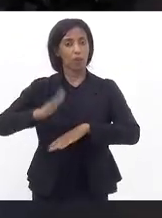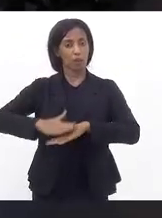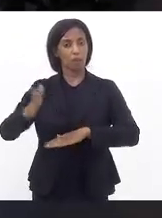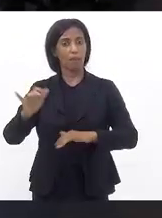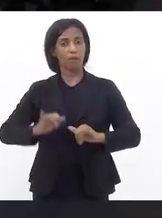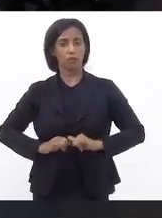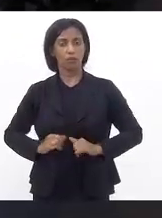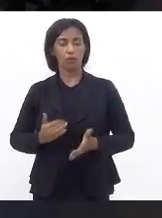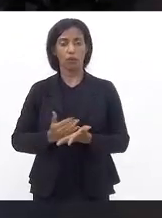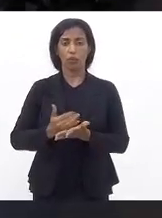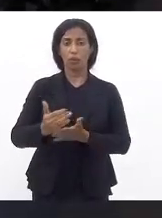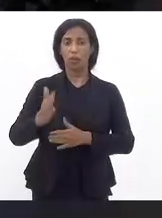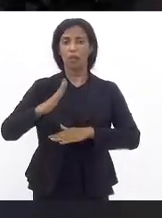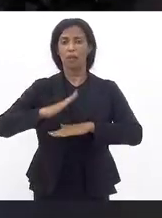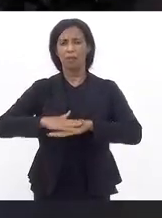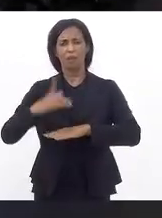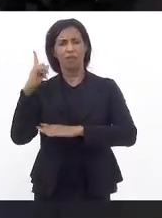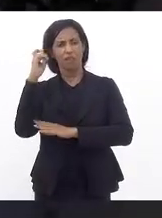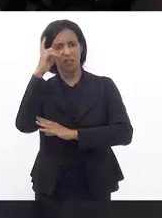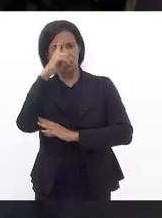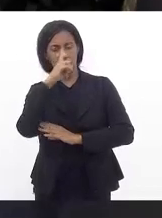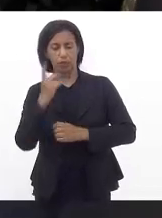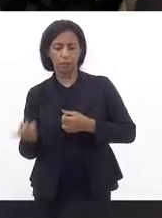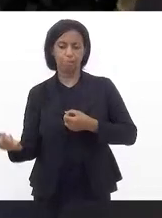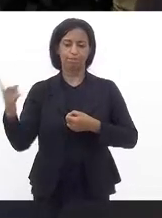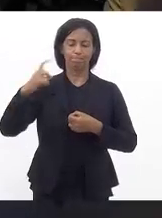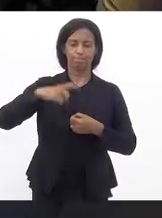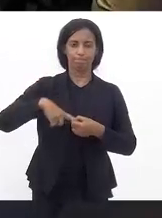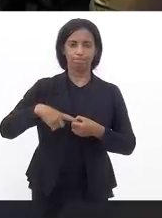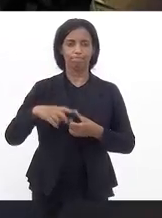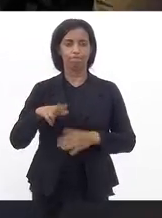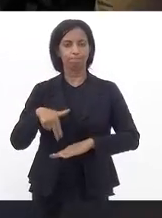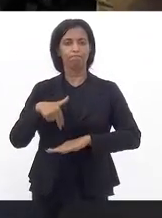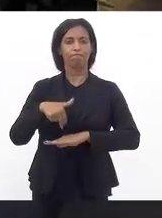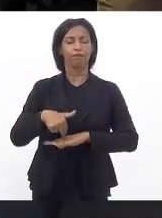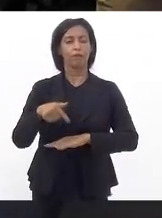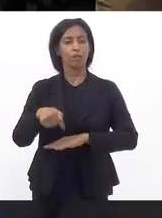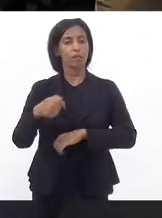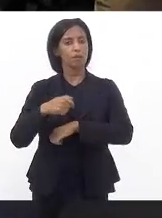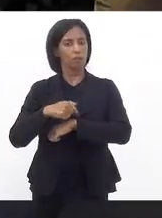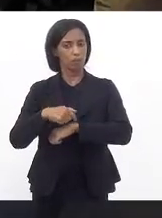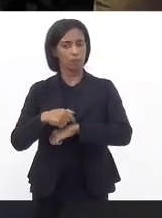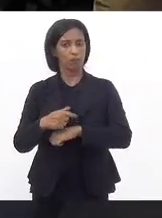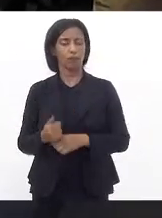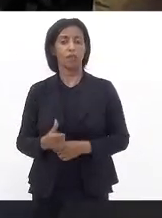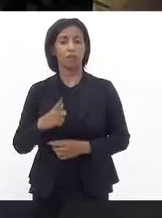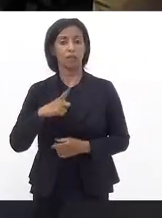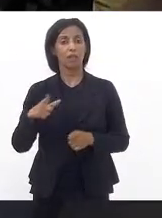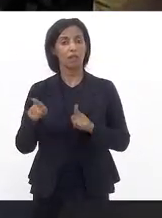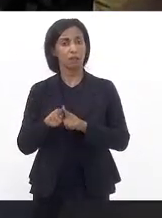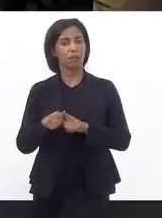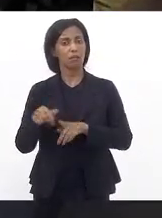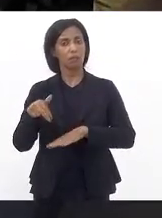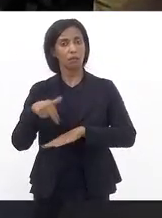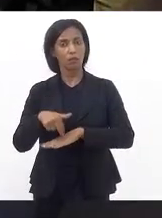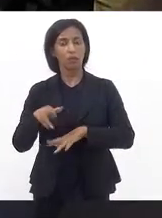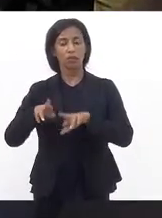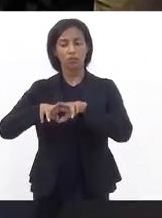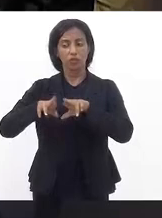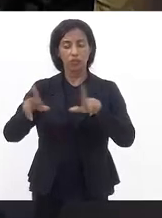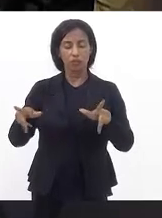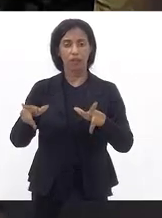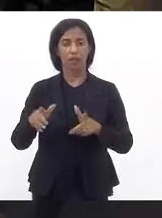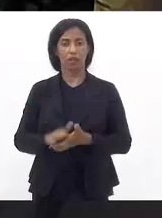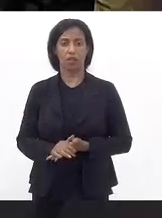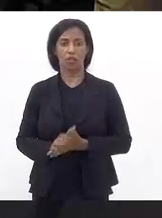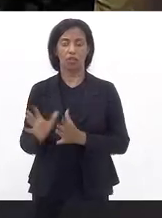sofreu no início que mais vai ter dificuldade de recuperação nesse momento tem também uma posicionamento de